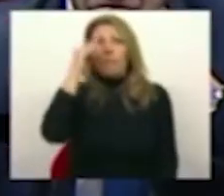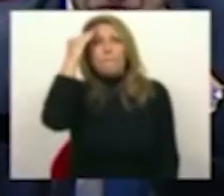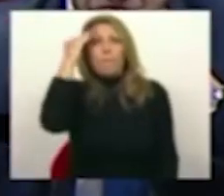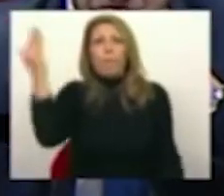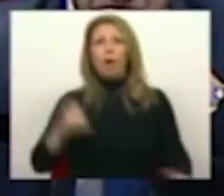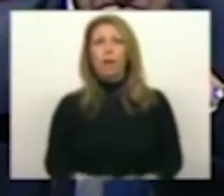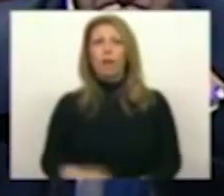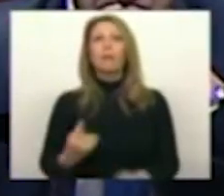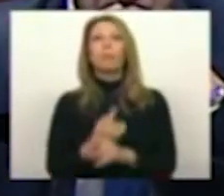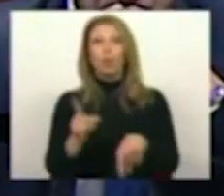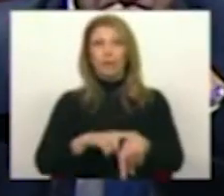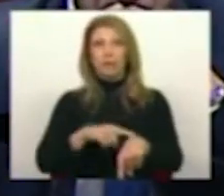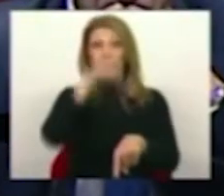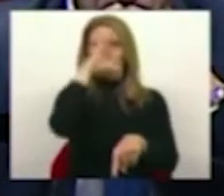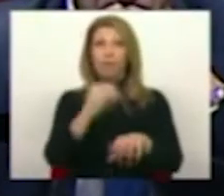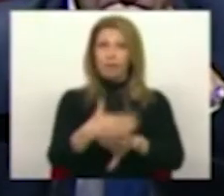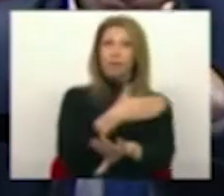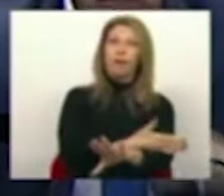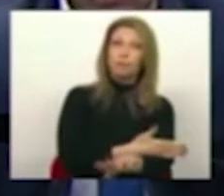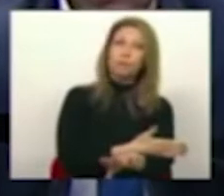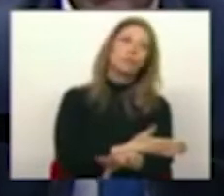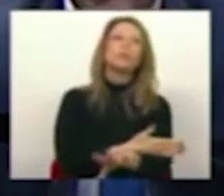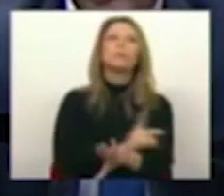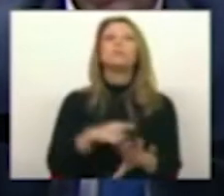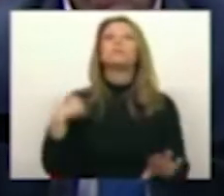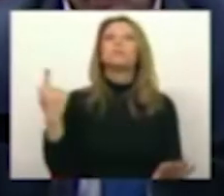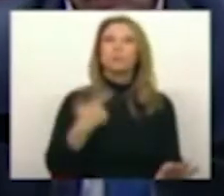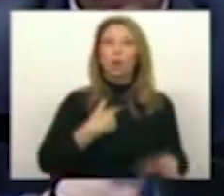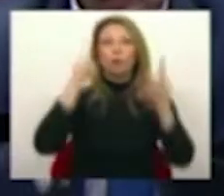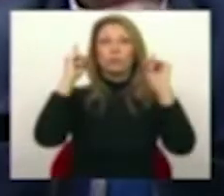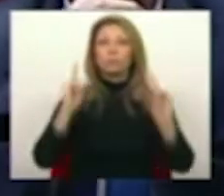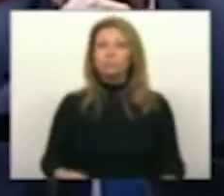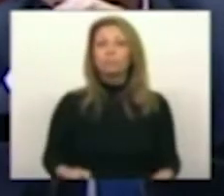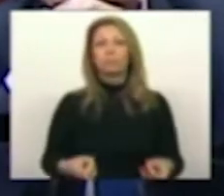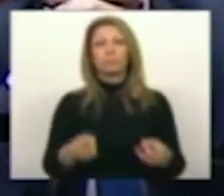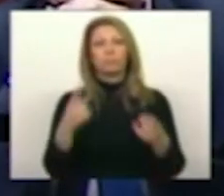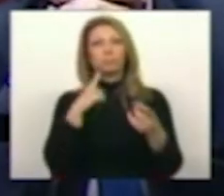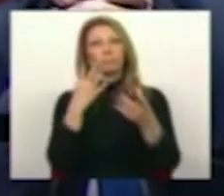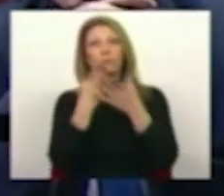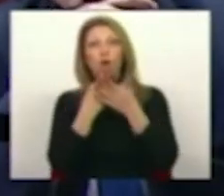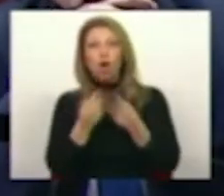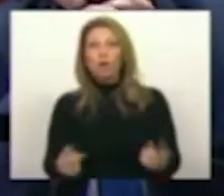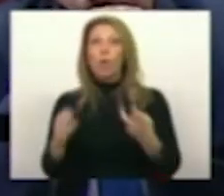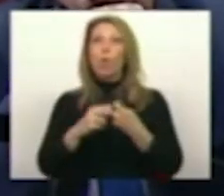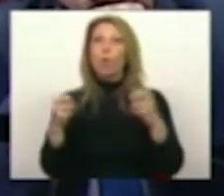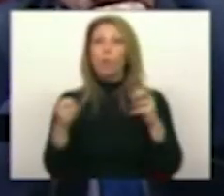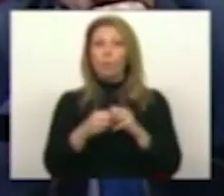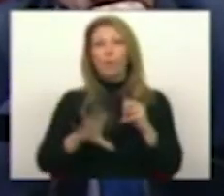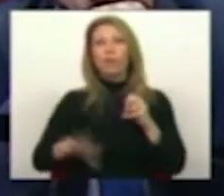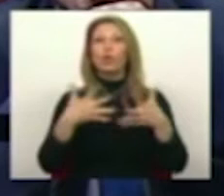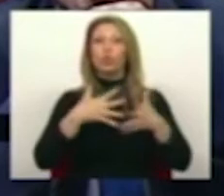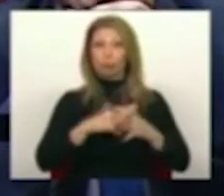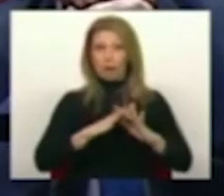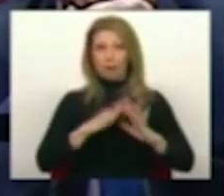Na legislatura anterior, nós começámos a atacar este problema de uma forma estruturada, em primeiro lugar, em